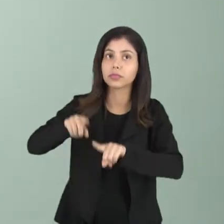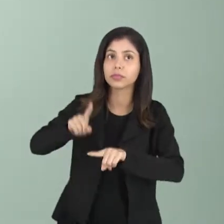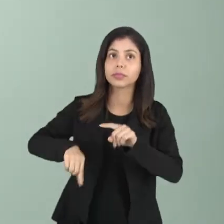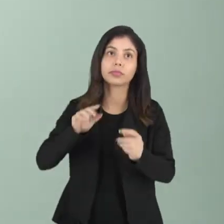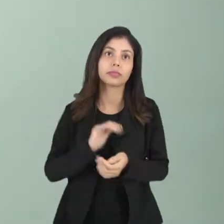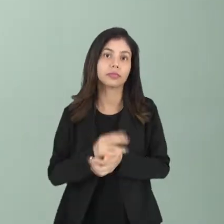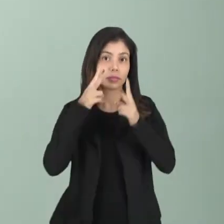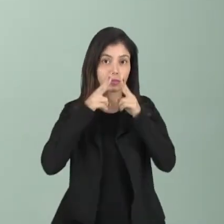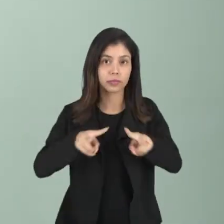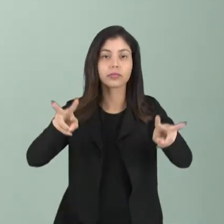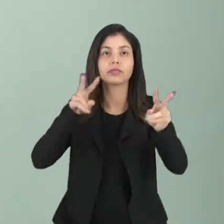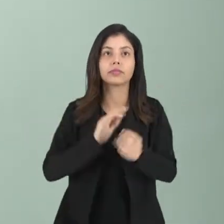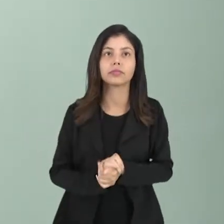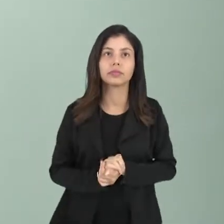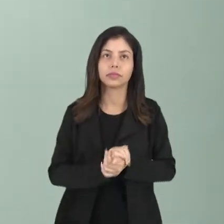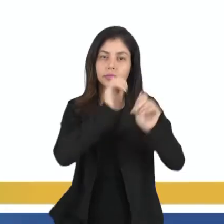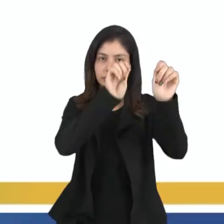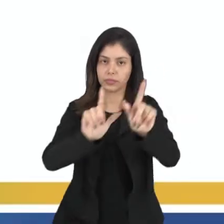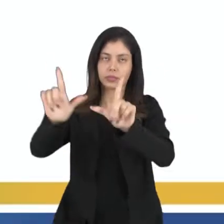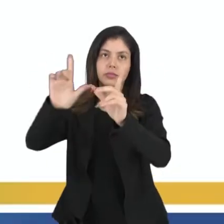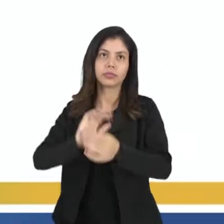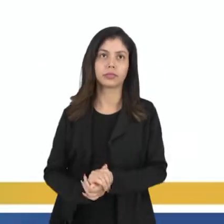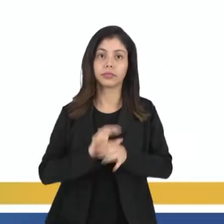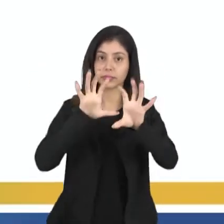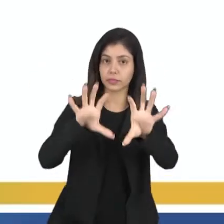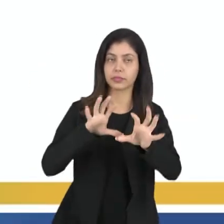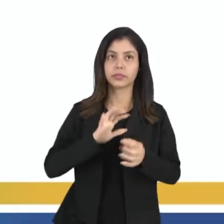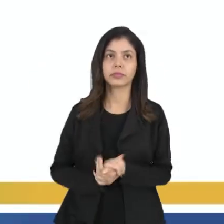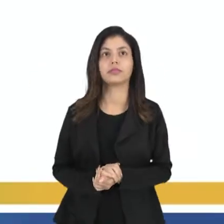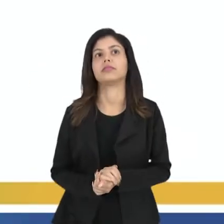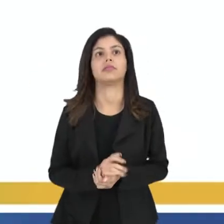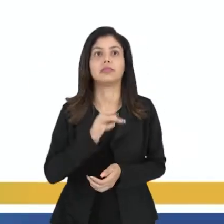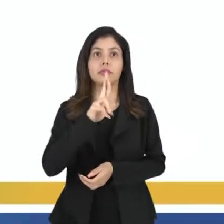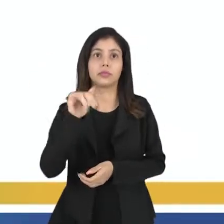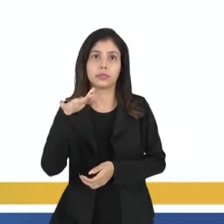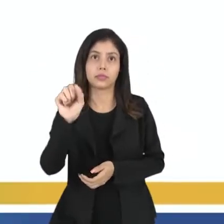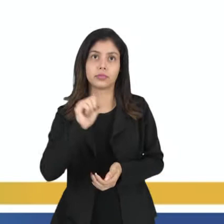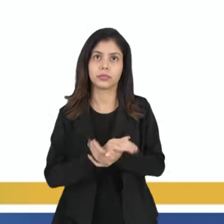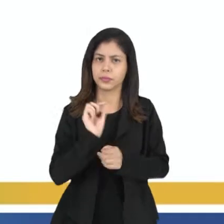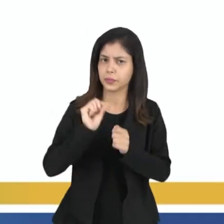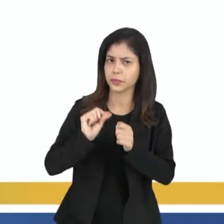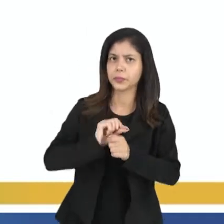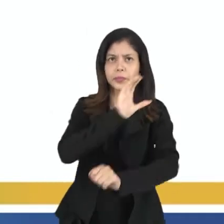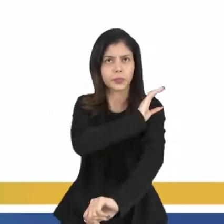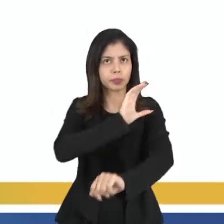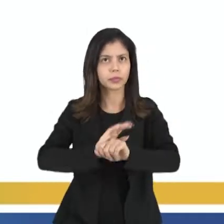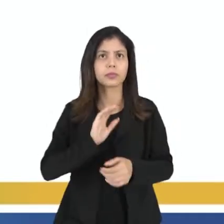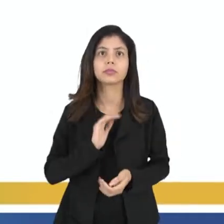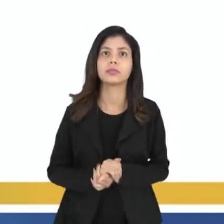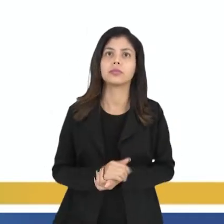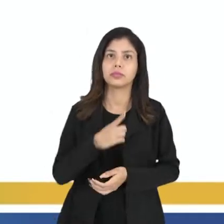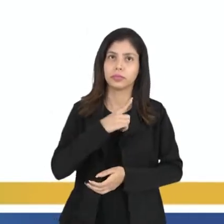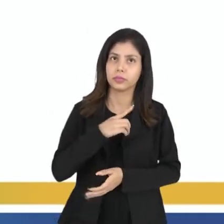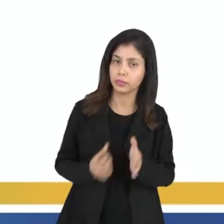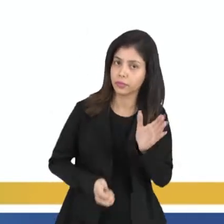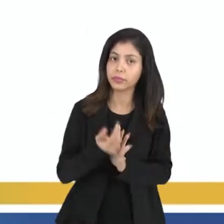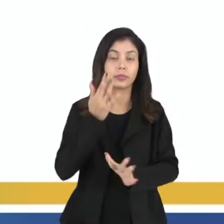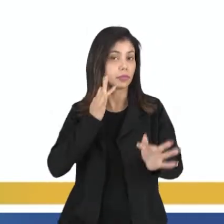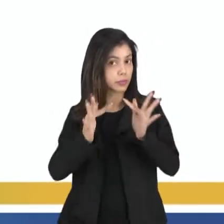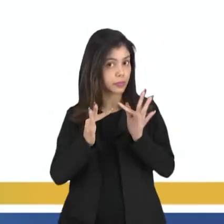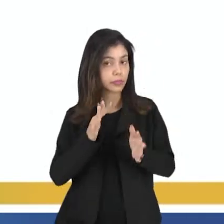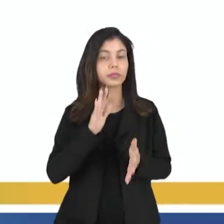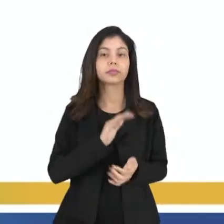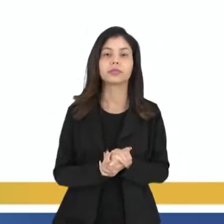material. Visualizem em tela, nós temos assim: formas ou fazeres culturais que